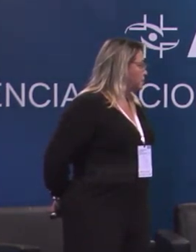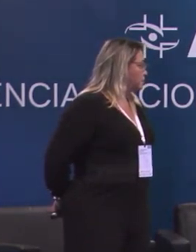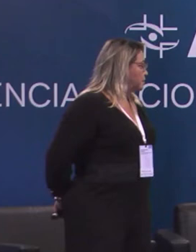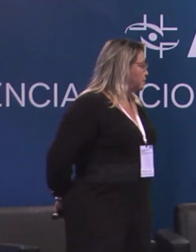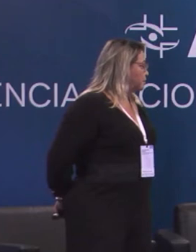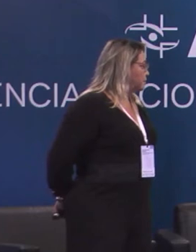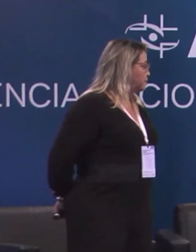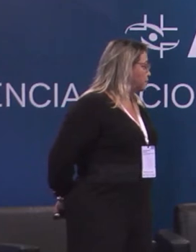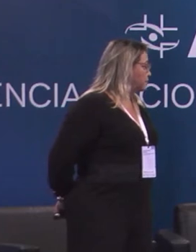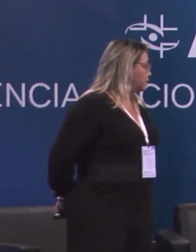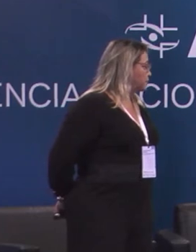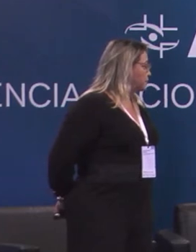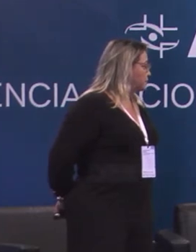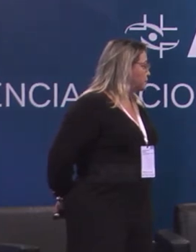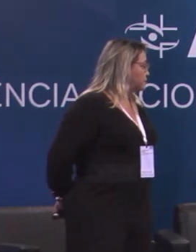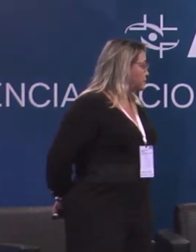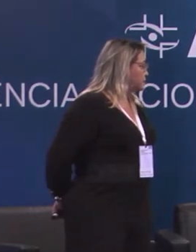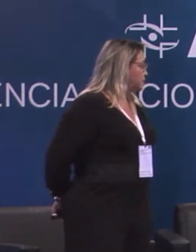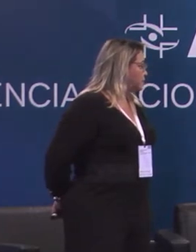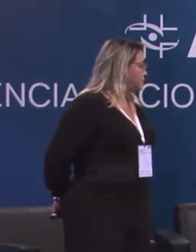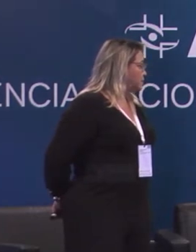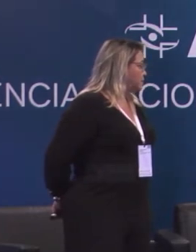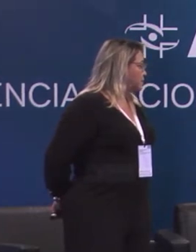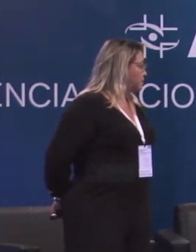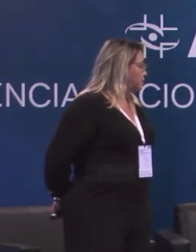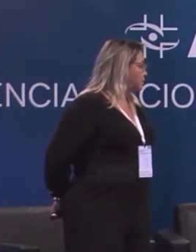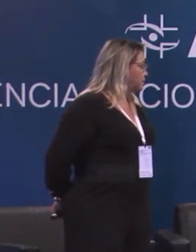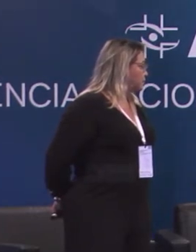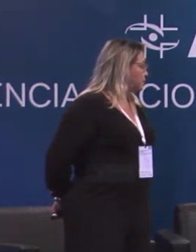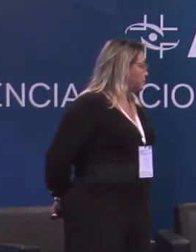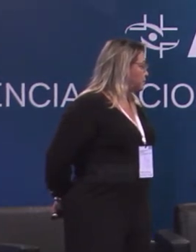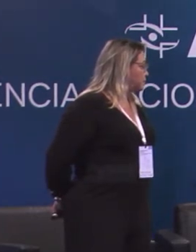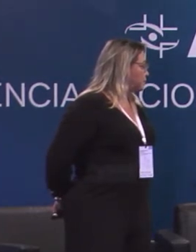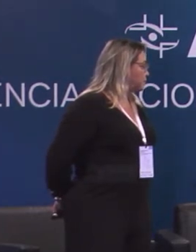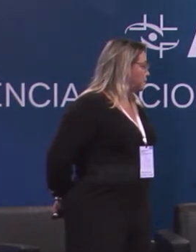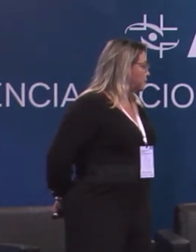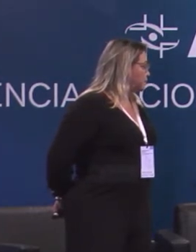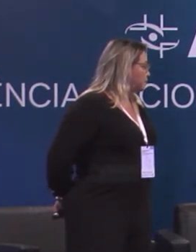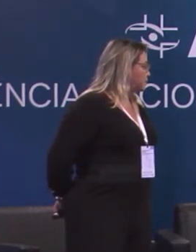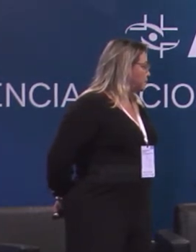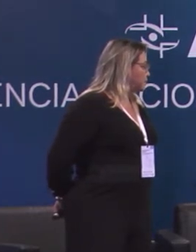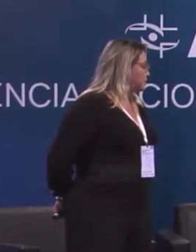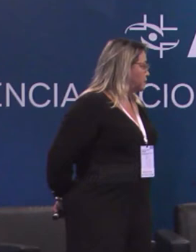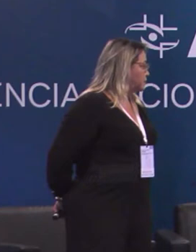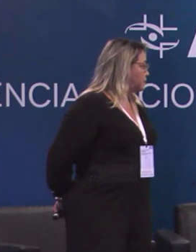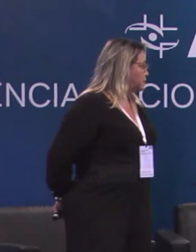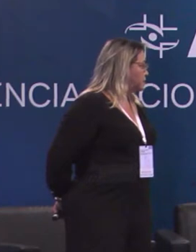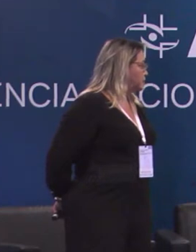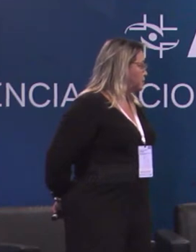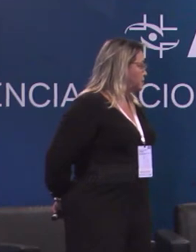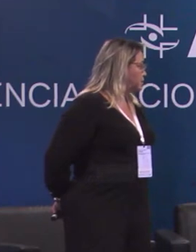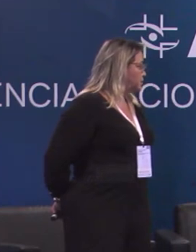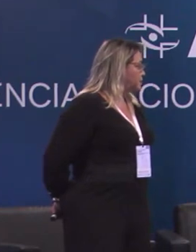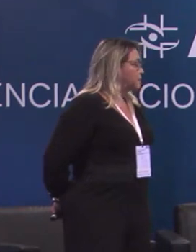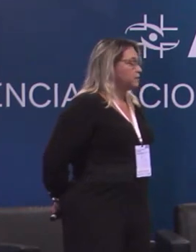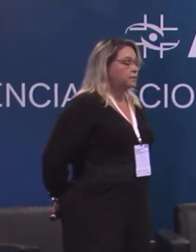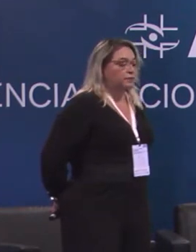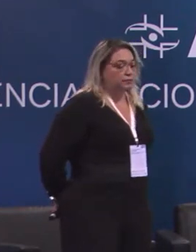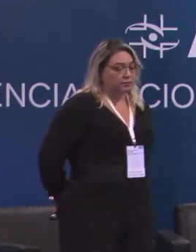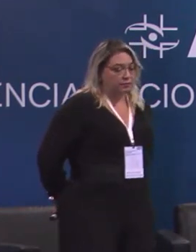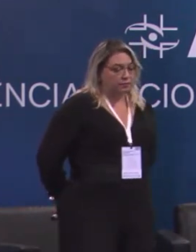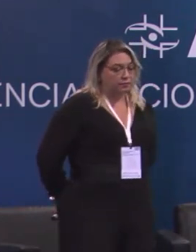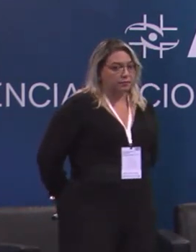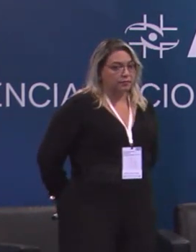Está certo? Considerando, aí vem a etapa de identificação de risco. Considerando